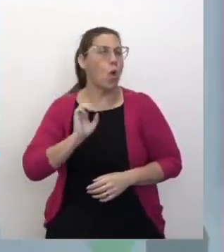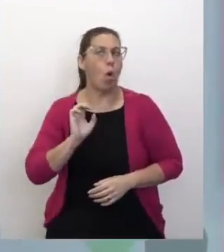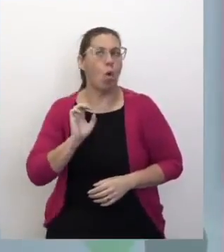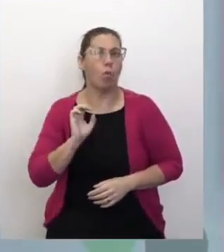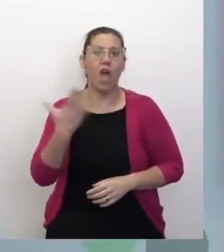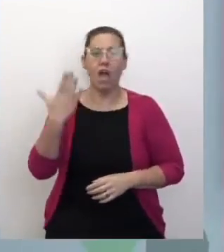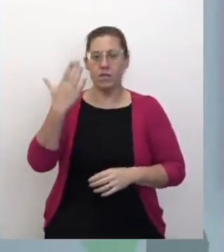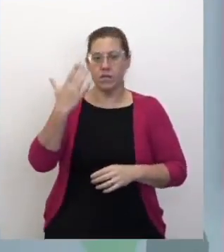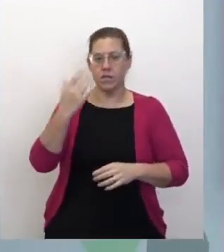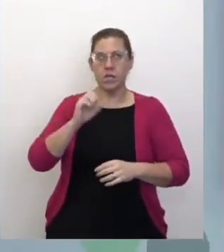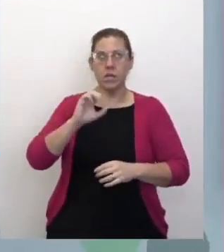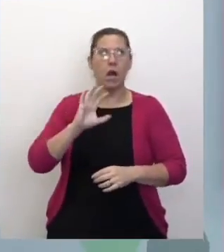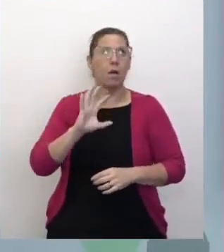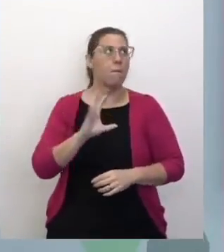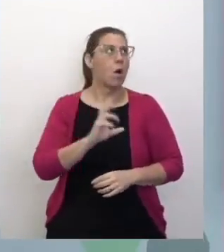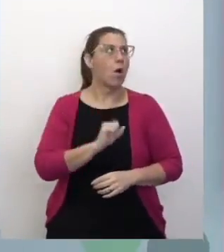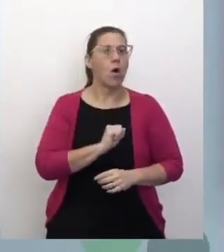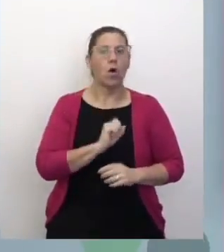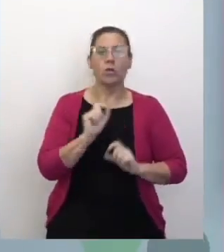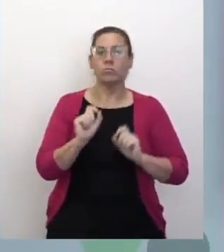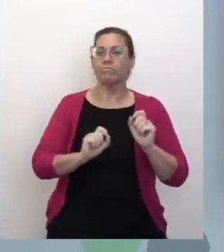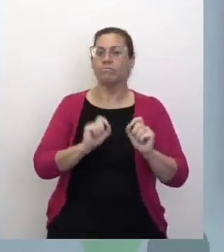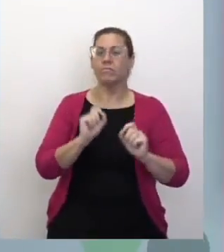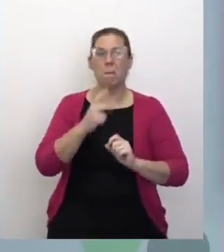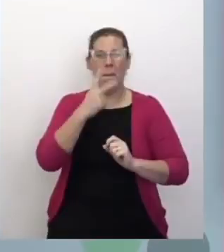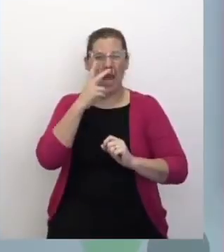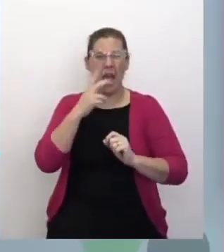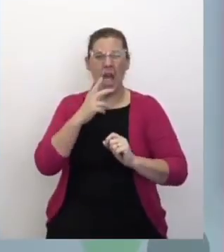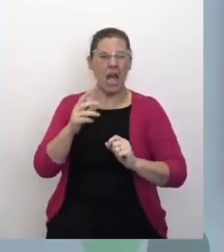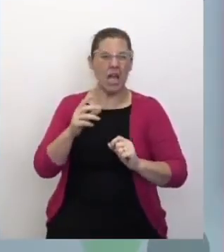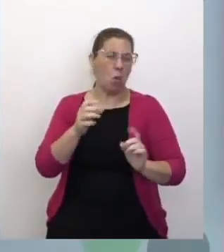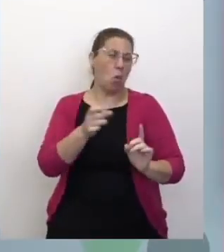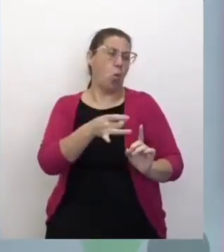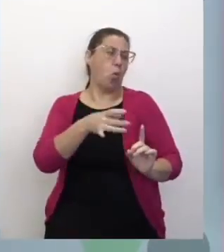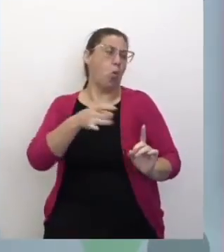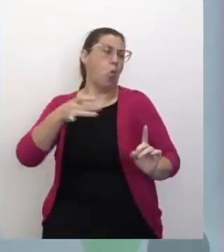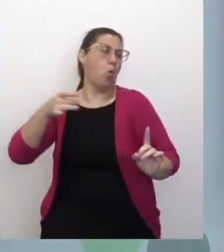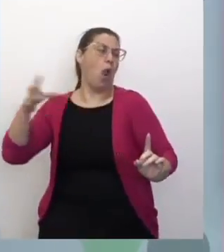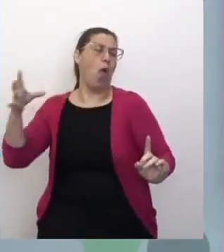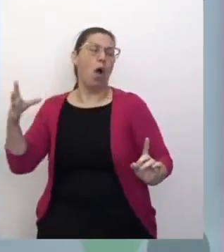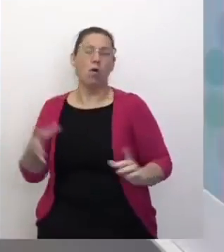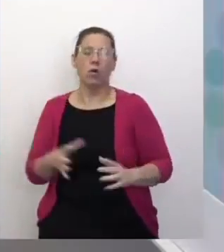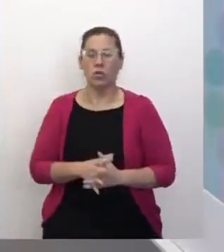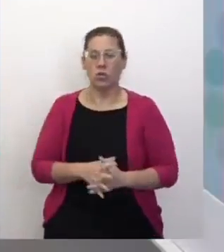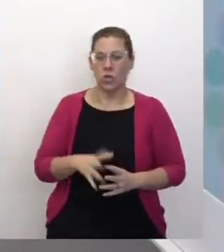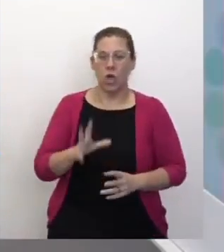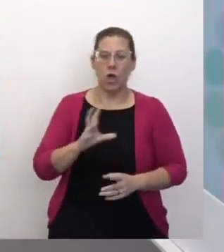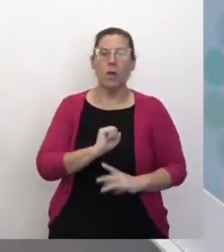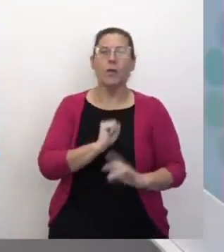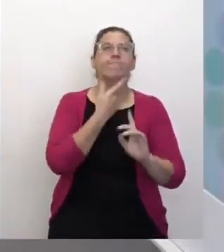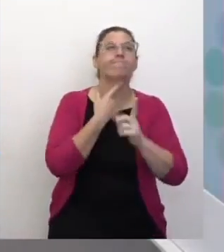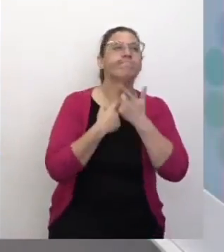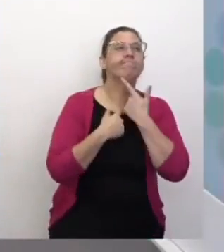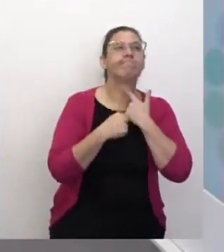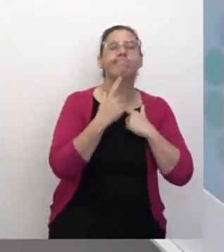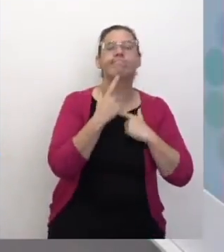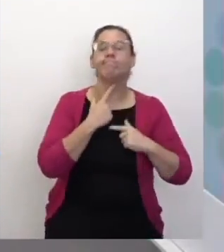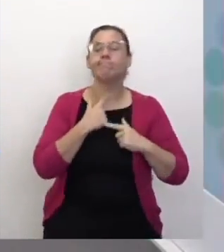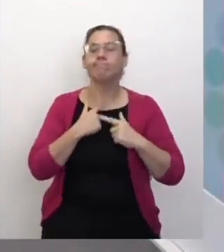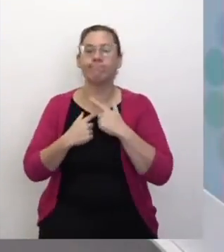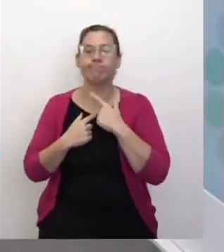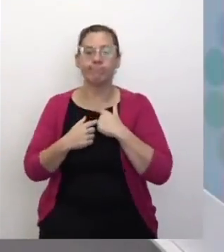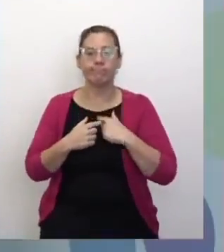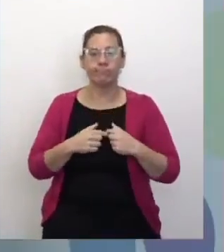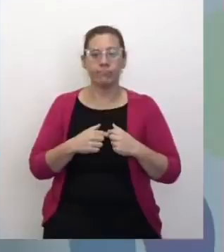concretiza, ou aquele amor... parece que está distante, idealizado também. Isso, né? Amor como desejo, o amor que não se realiza.